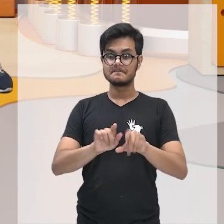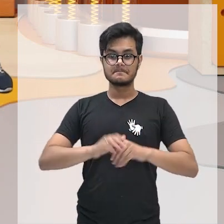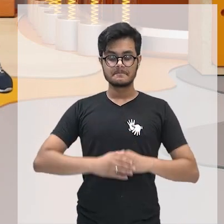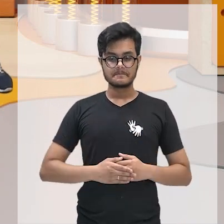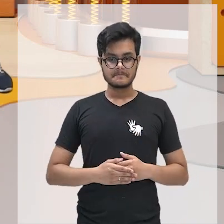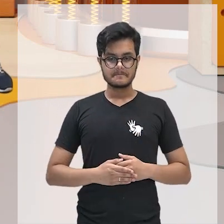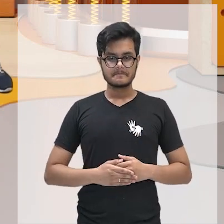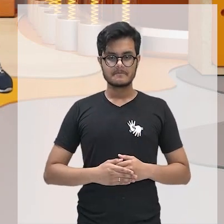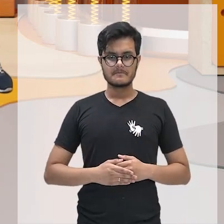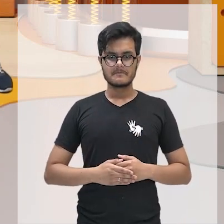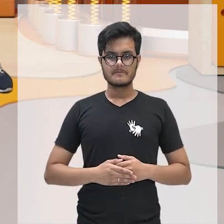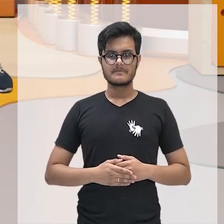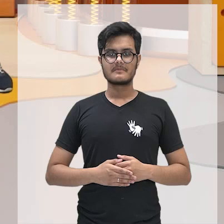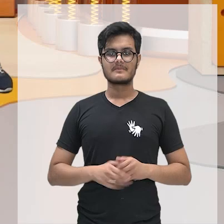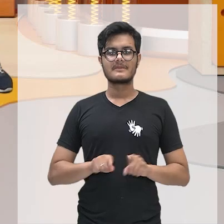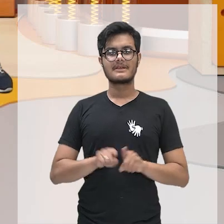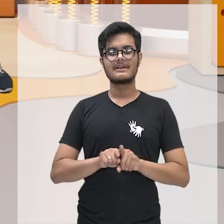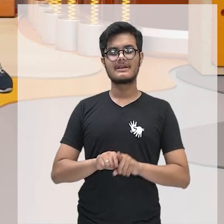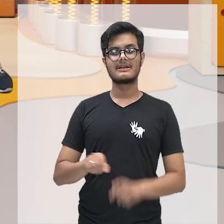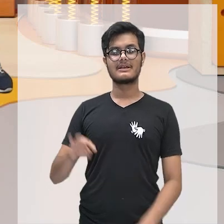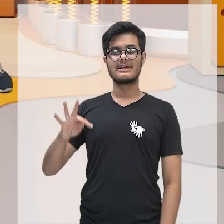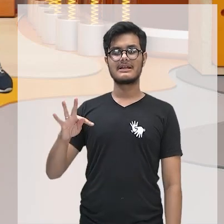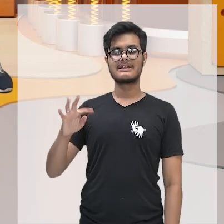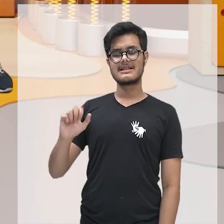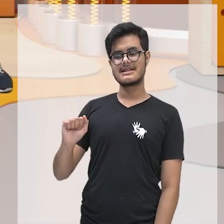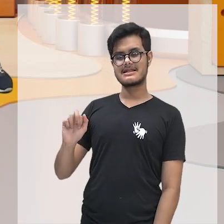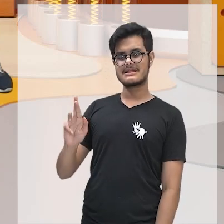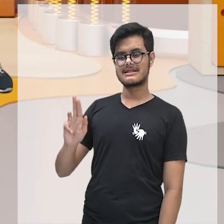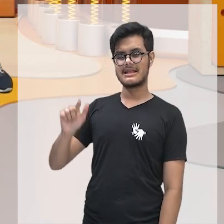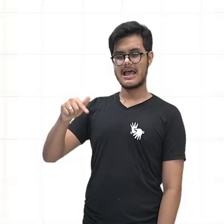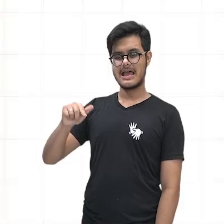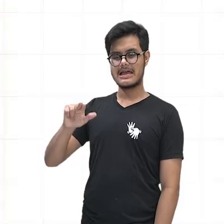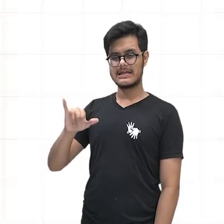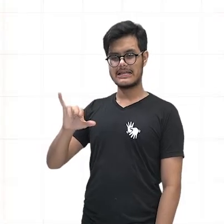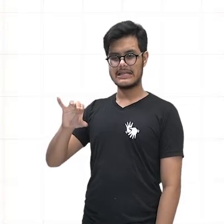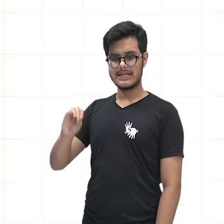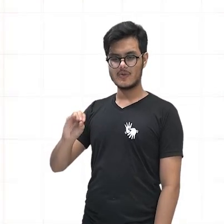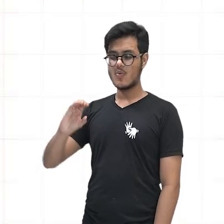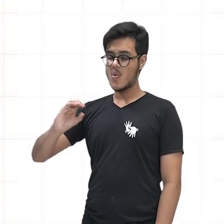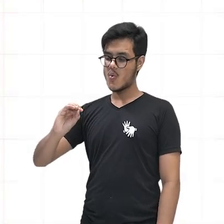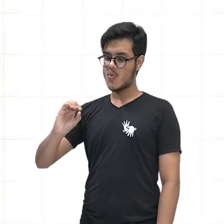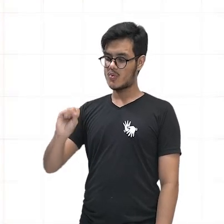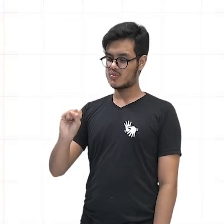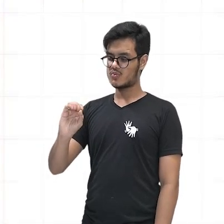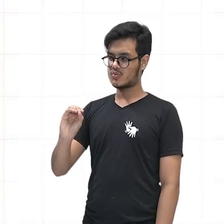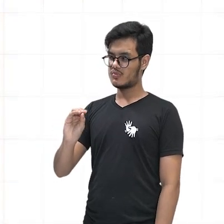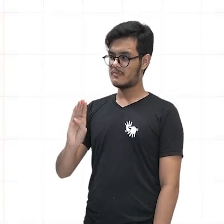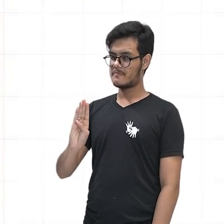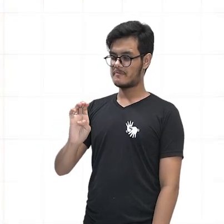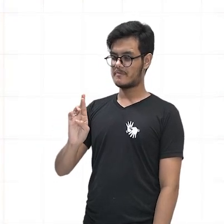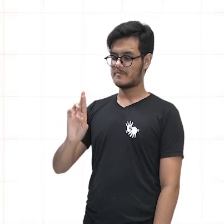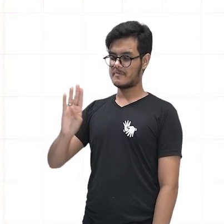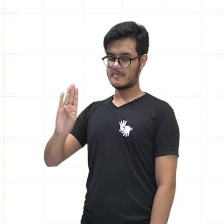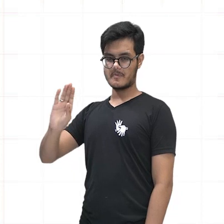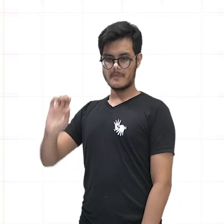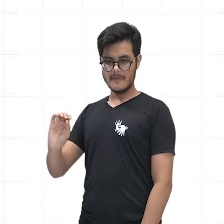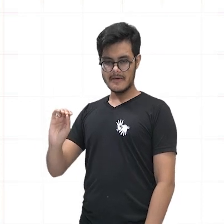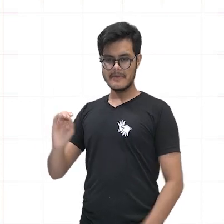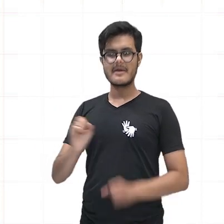gente tem aí Tarquino o Soberbo que iria governar de 534 antes de Cristo a